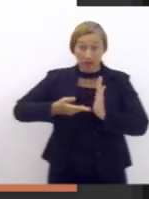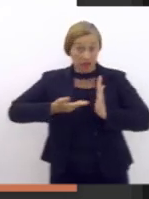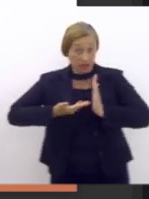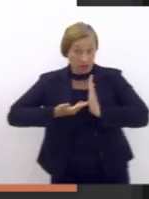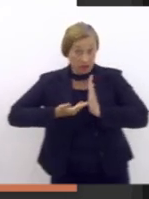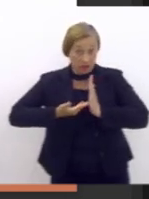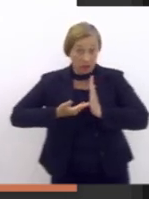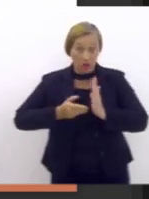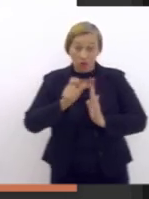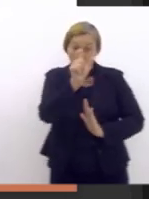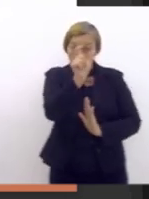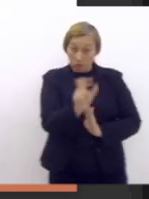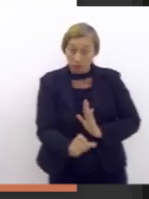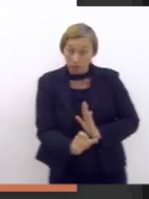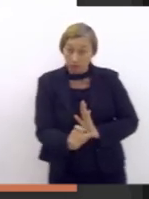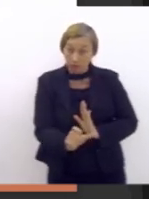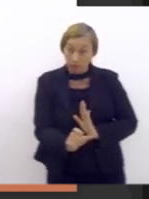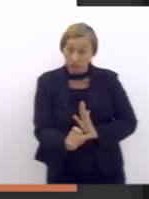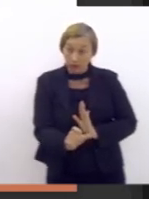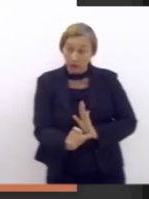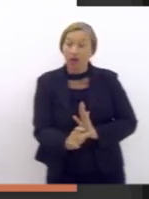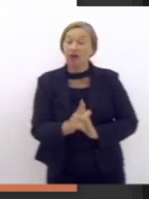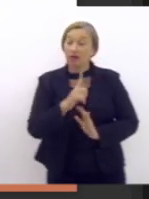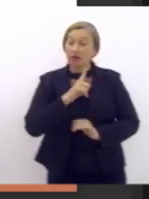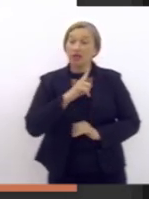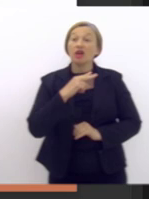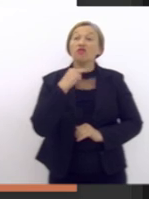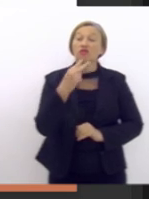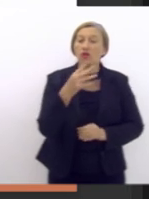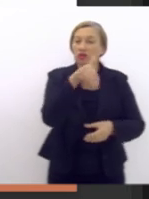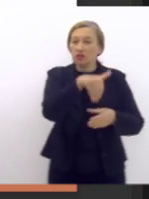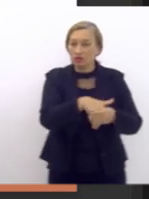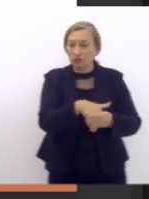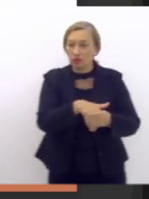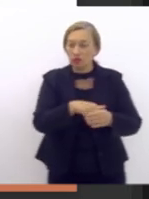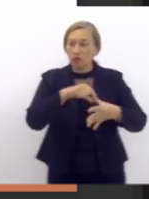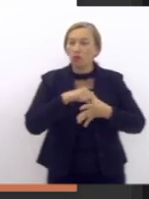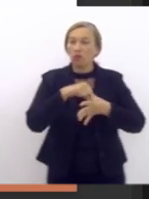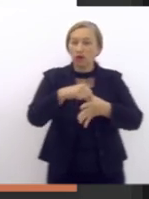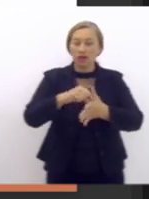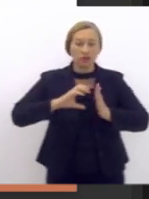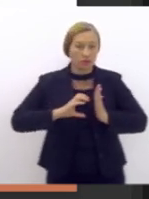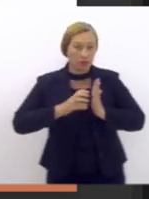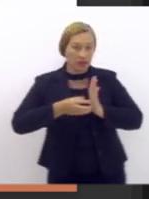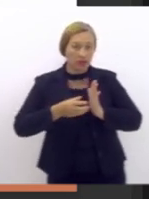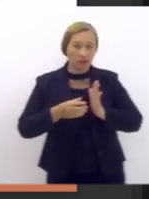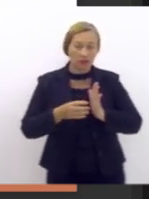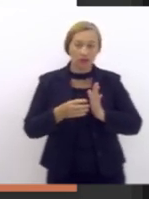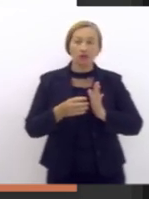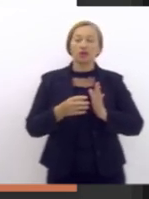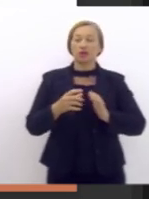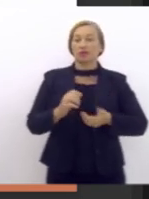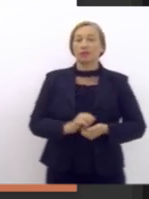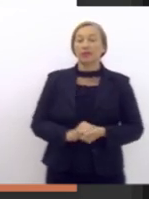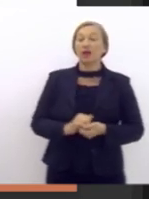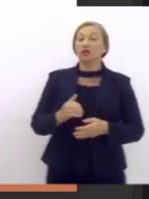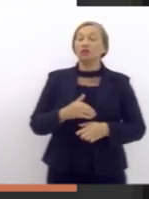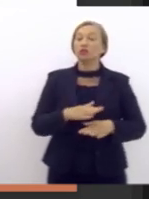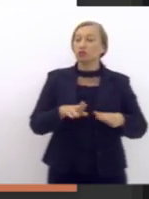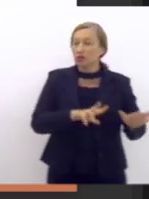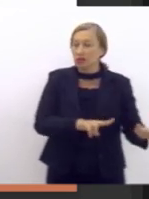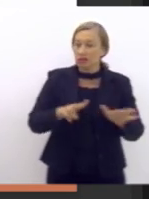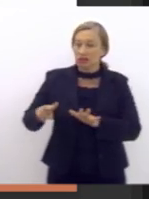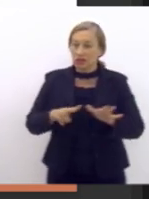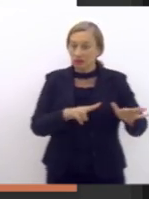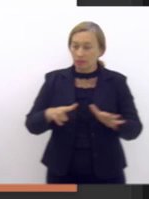dentro do parlamento que tem voz e voto, assim como um líder de partido tem dentro da Câmara. Então, todas as semanas, quando o